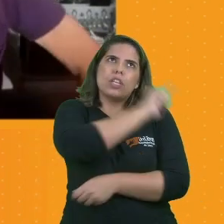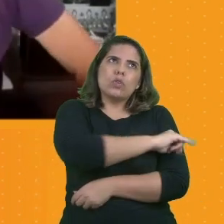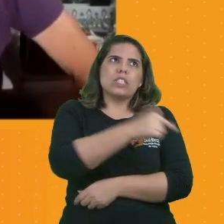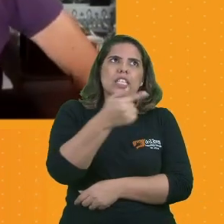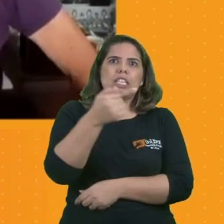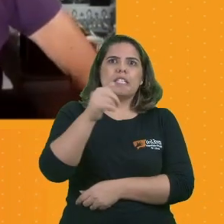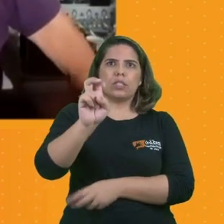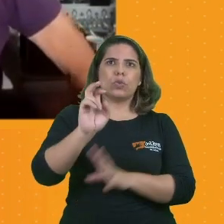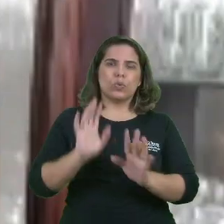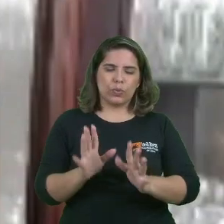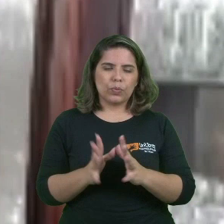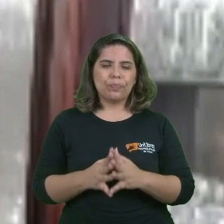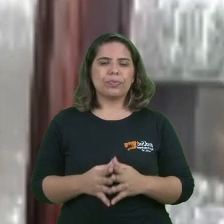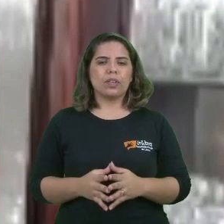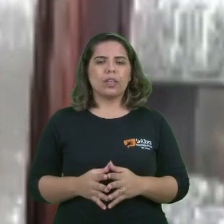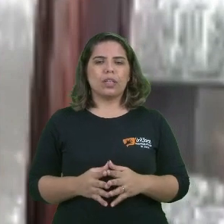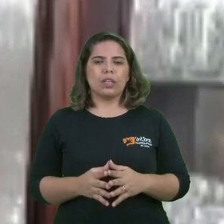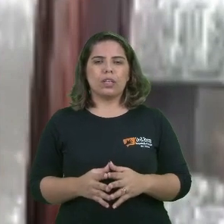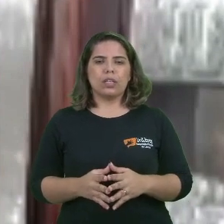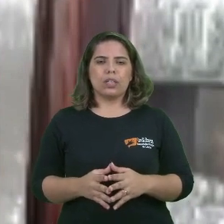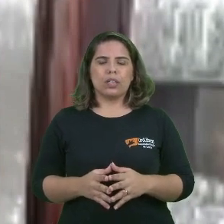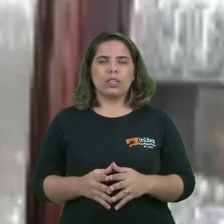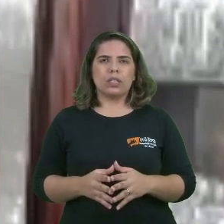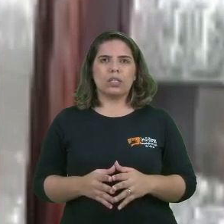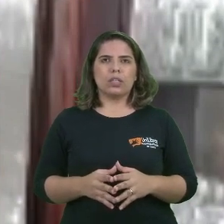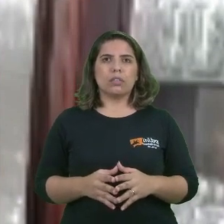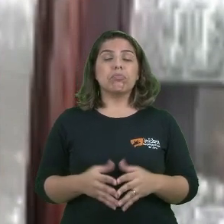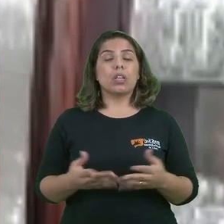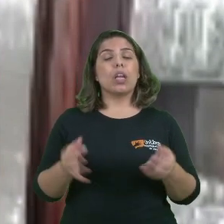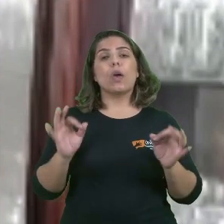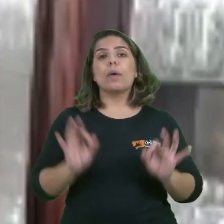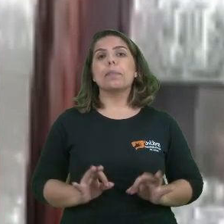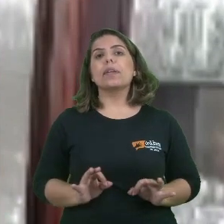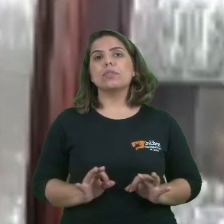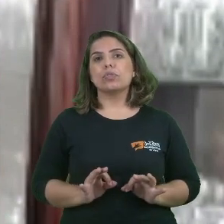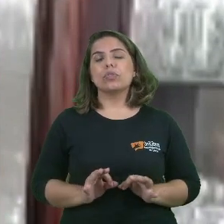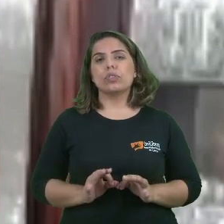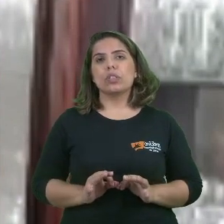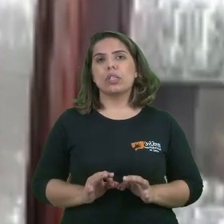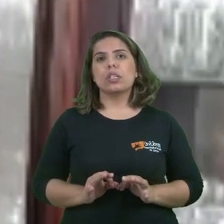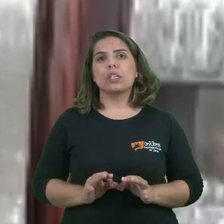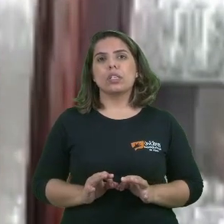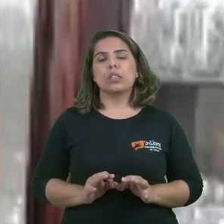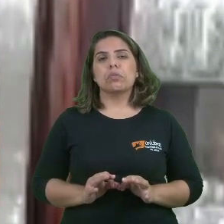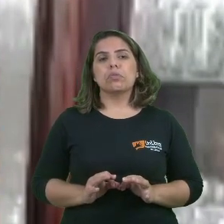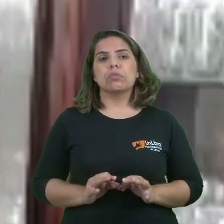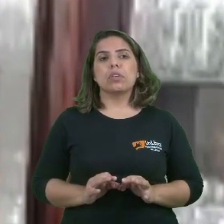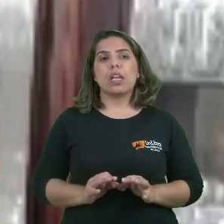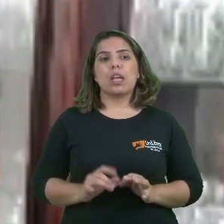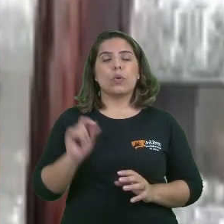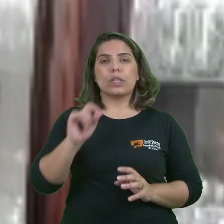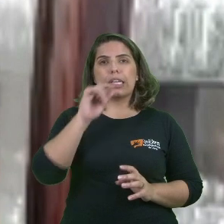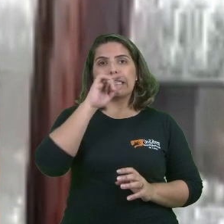75 e é realmente o dominante eram